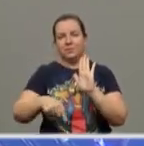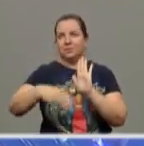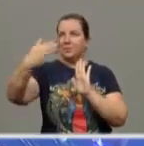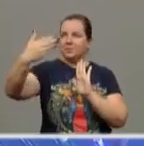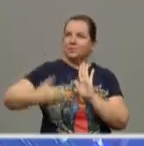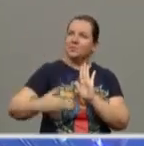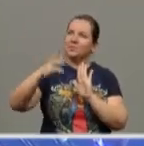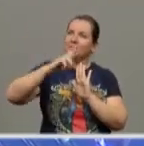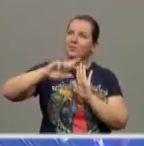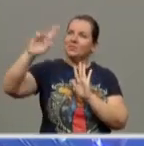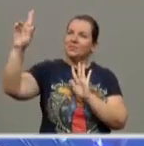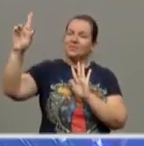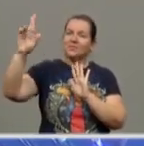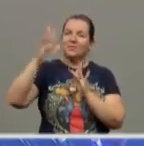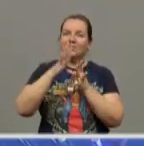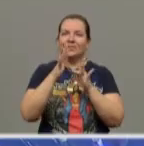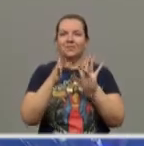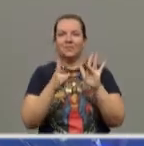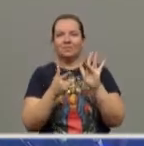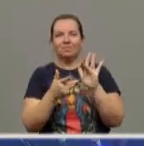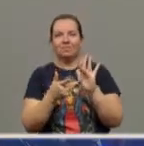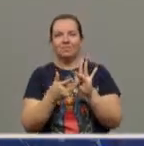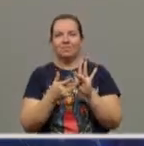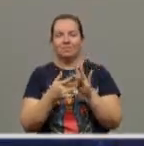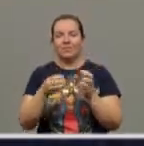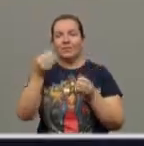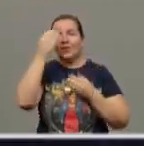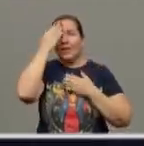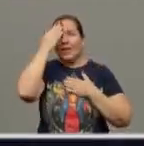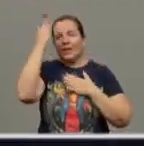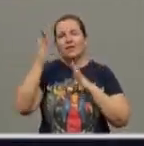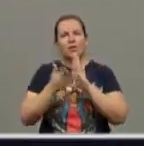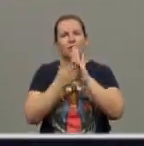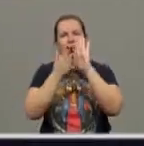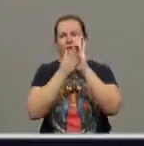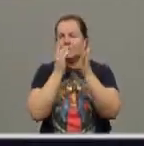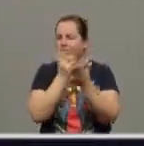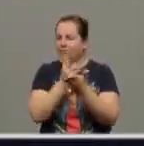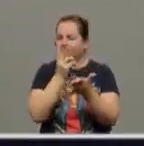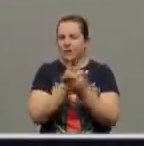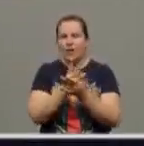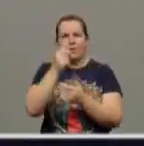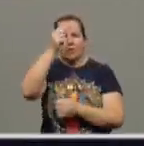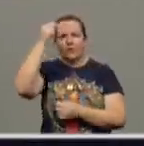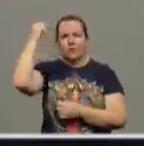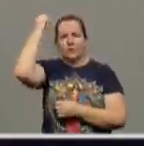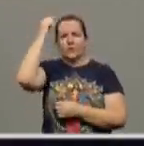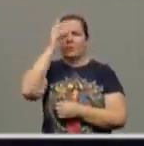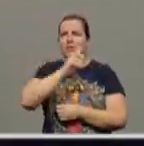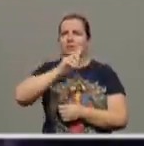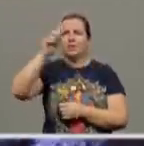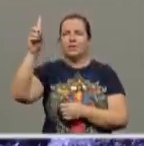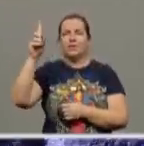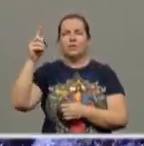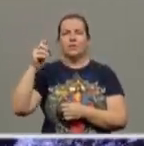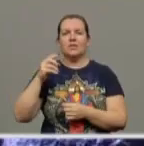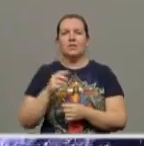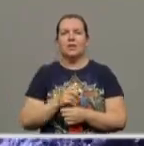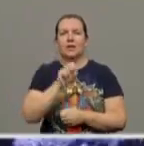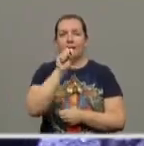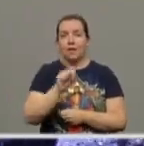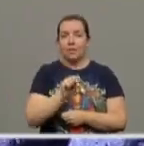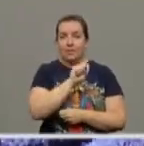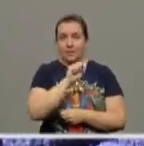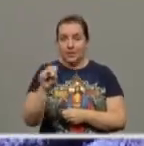diante do Senhor Jesus. Graças e louvores se dêem a todo momento. Santíssimo e